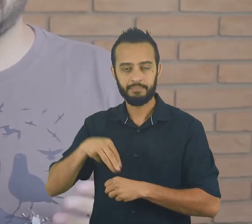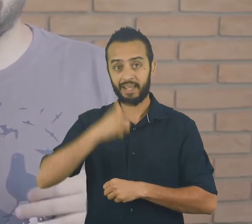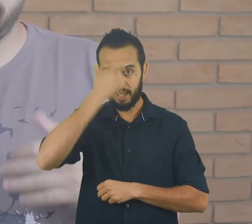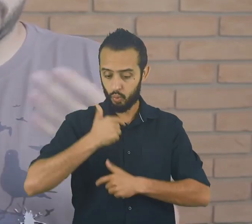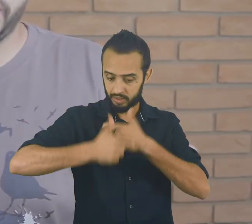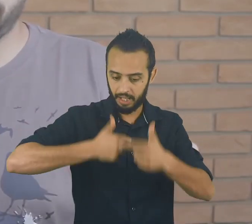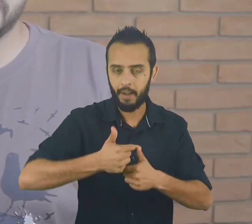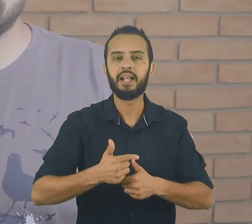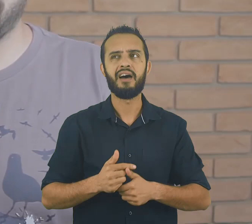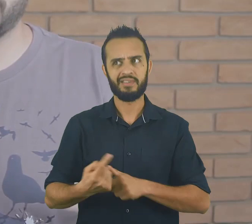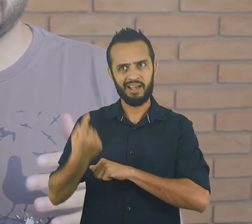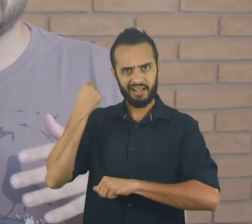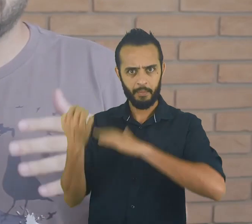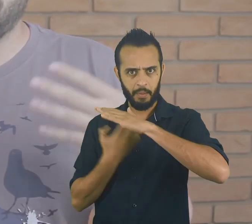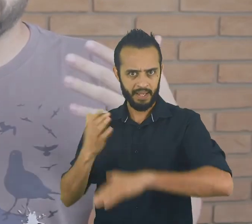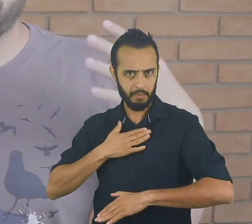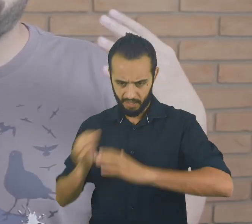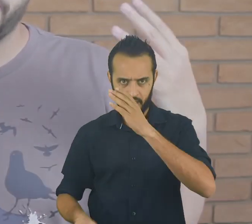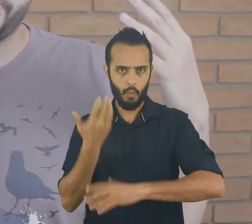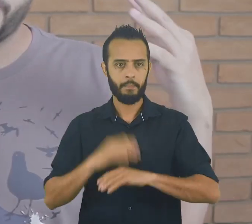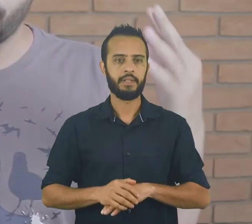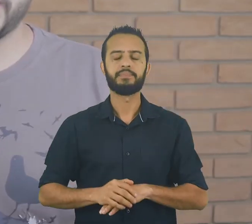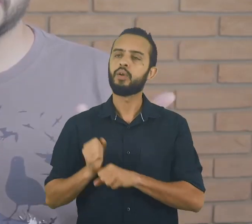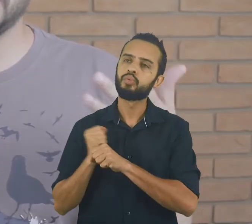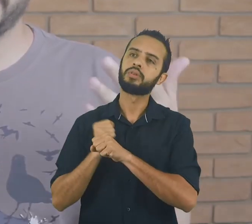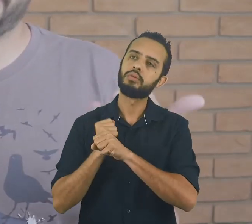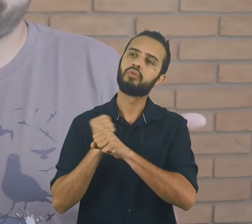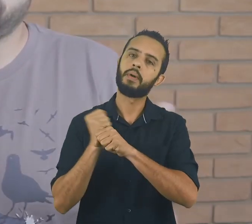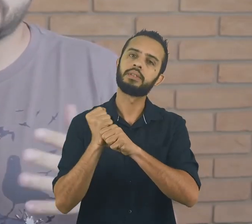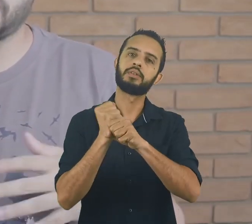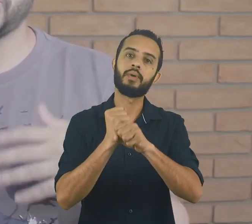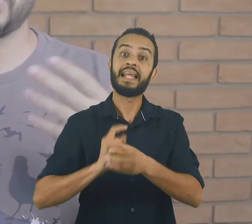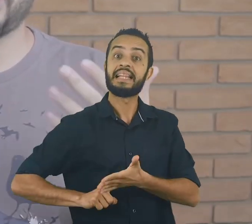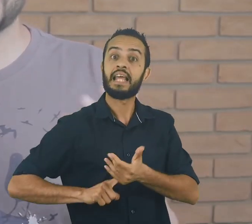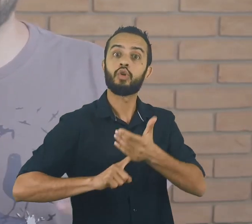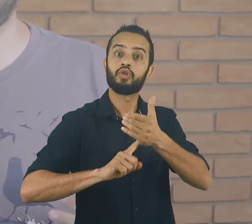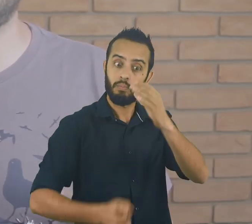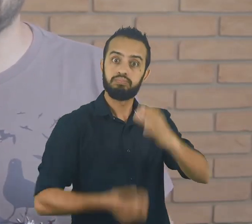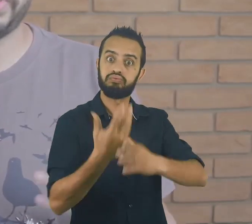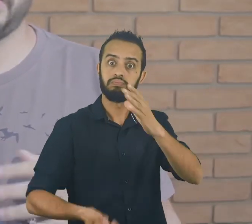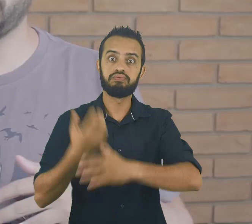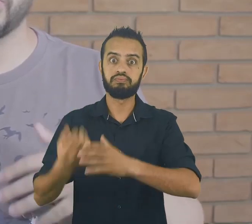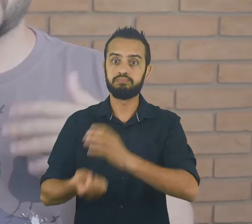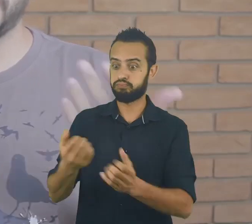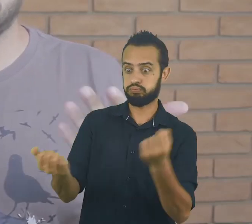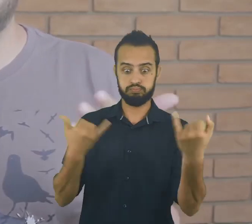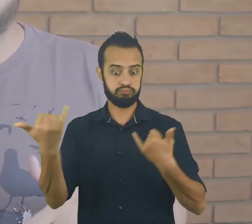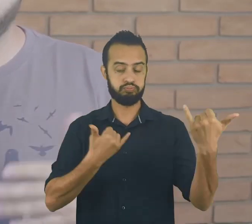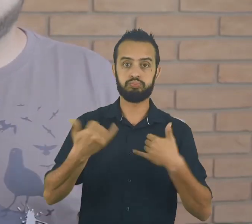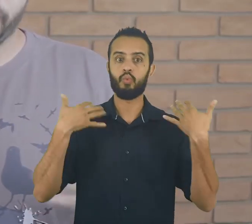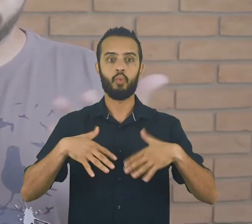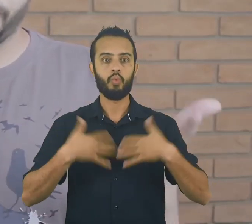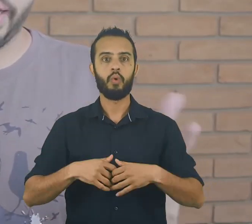web design e acabei abrindo a empresa nessa época e o tempo foi passando e muitas tecnologias foram surgindo, muita coisa